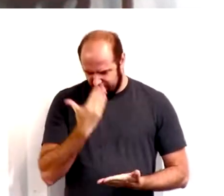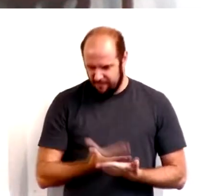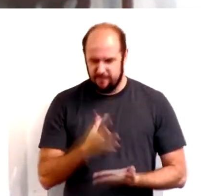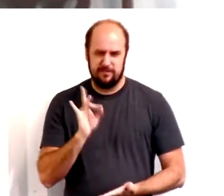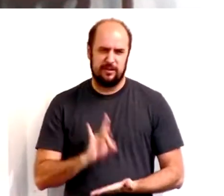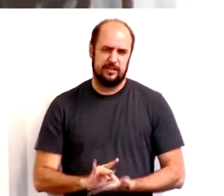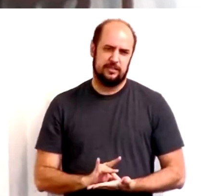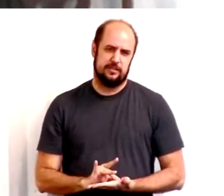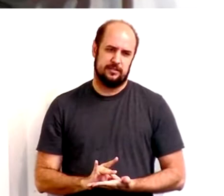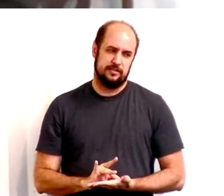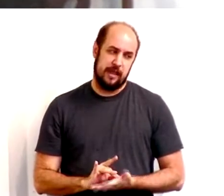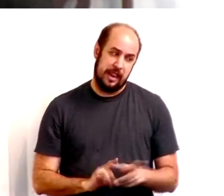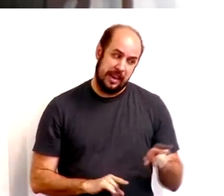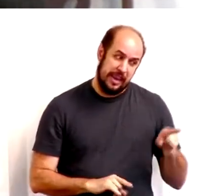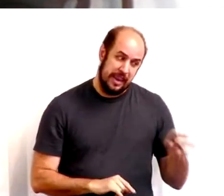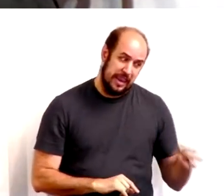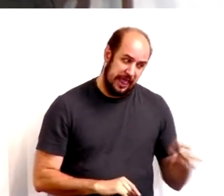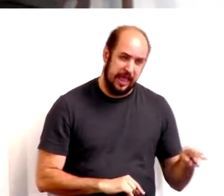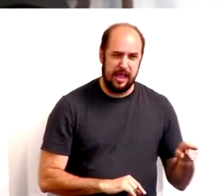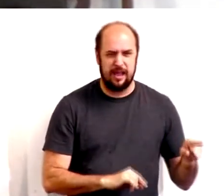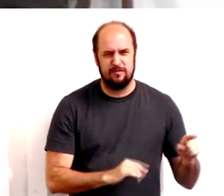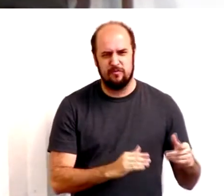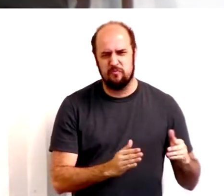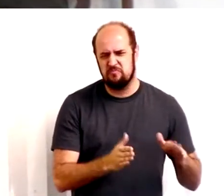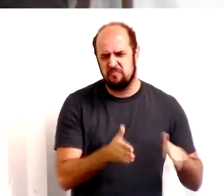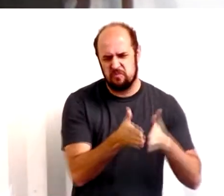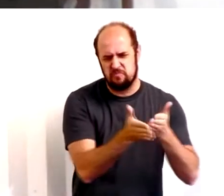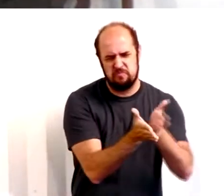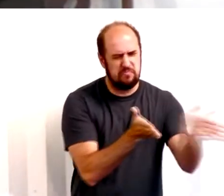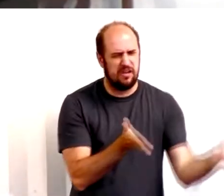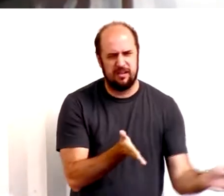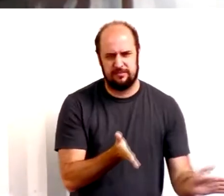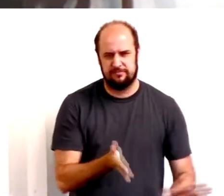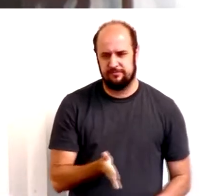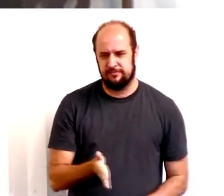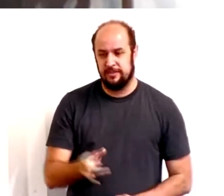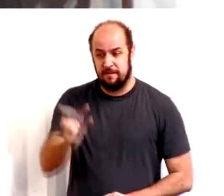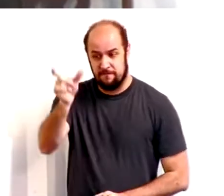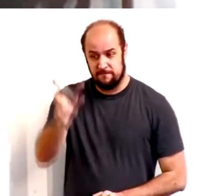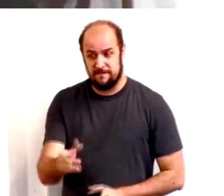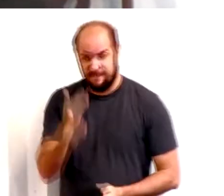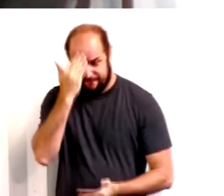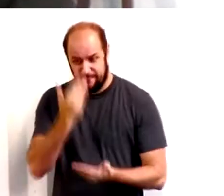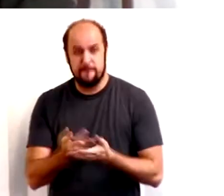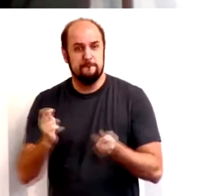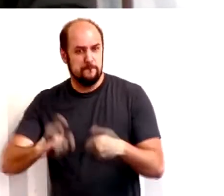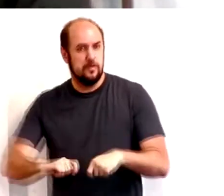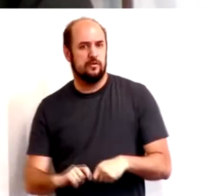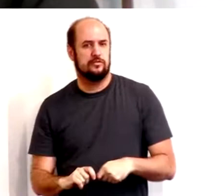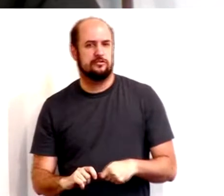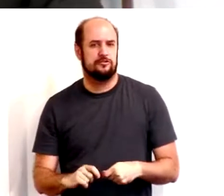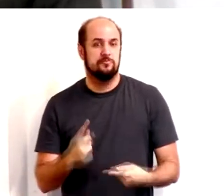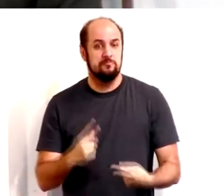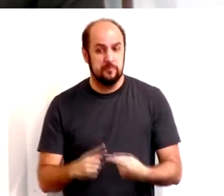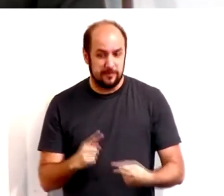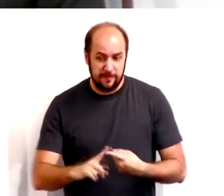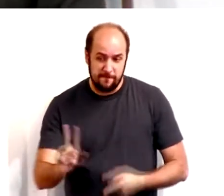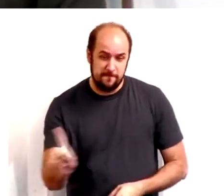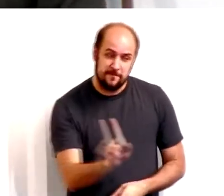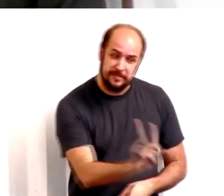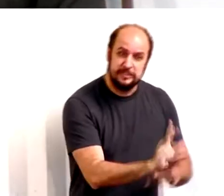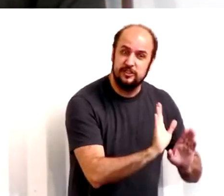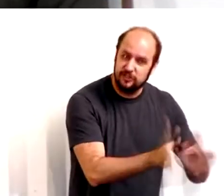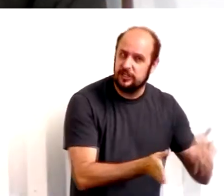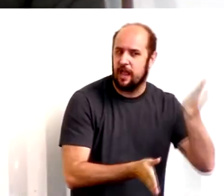confiança já tinha sido comprovada por aqueles irmãos, quando Timóteo esteve com eles na plantação dessa